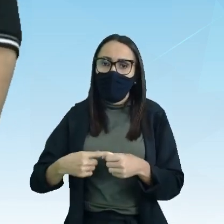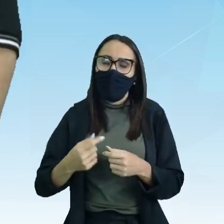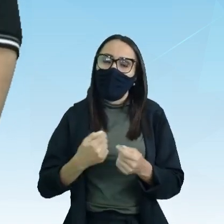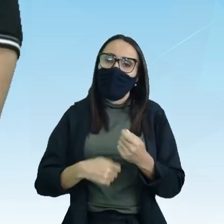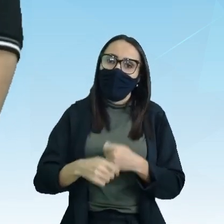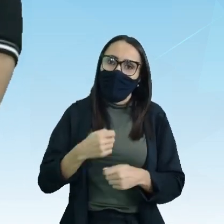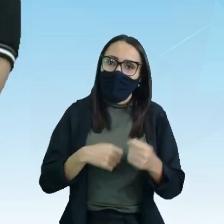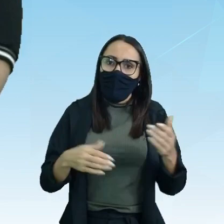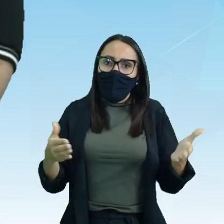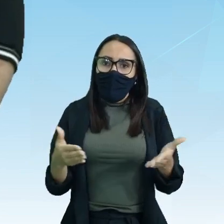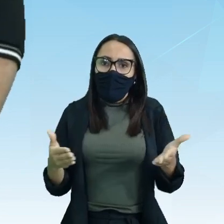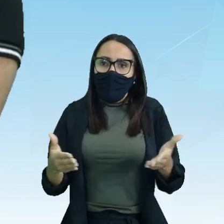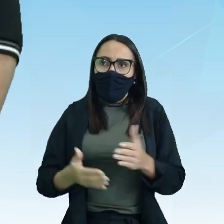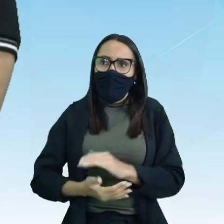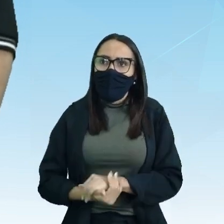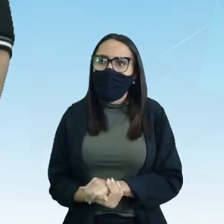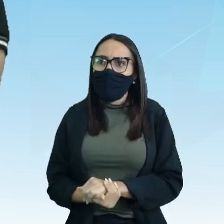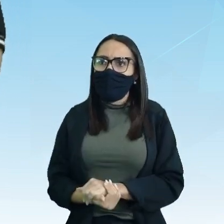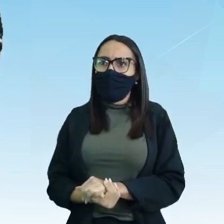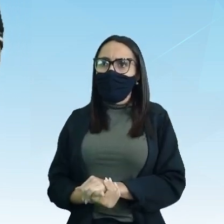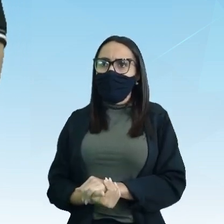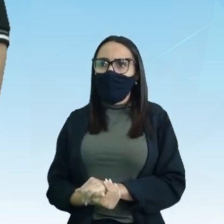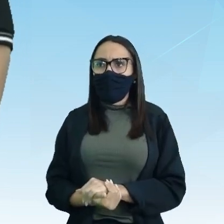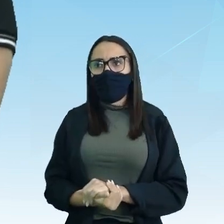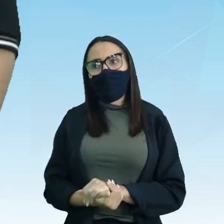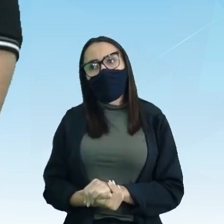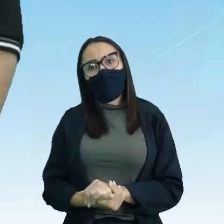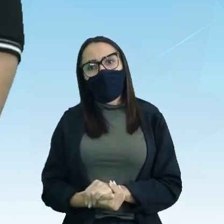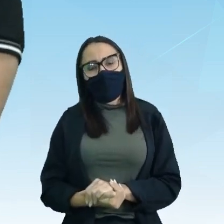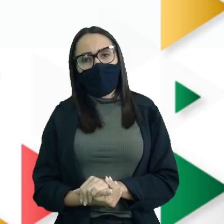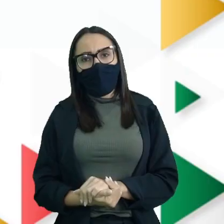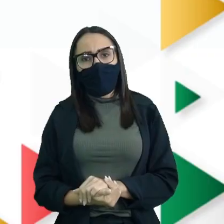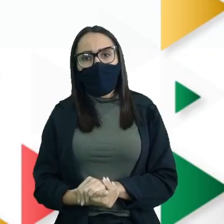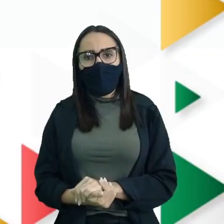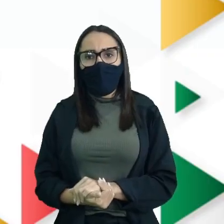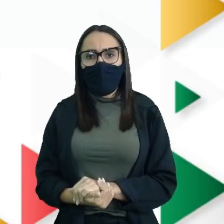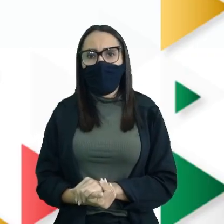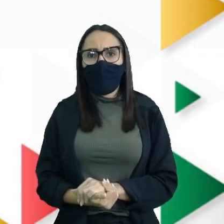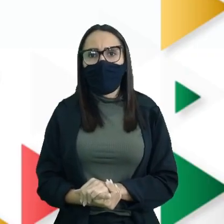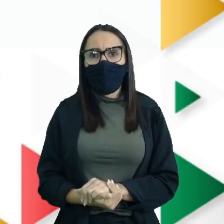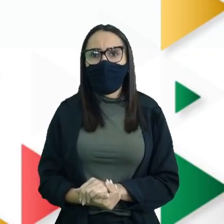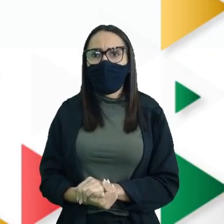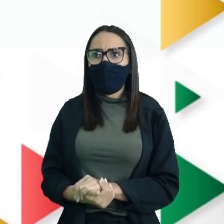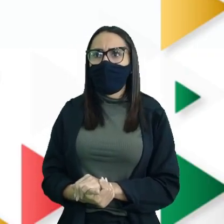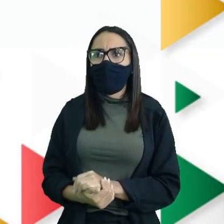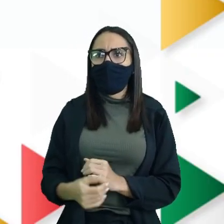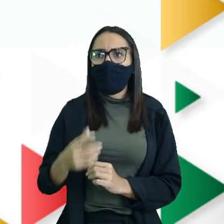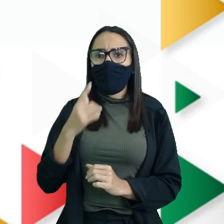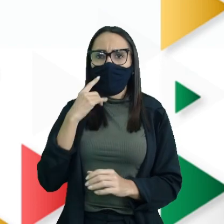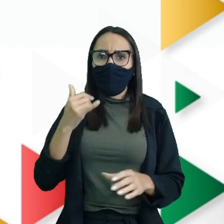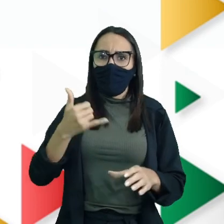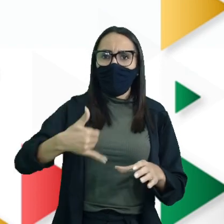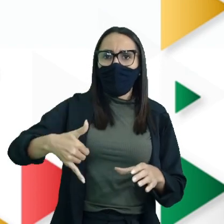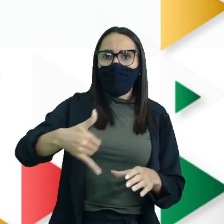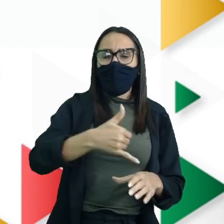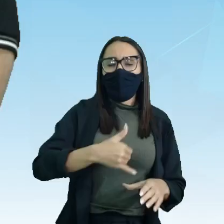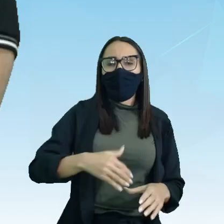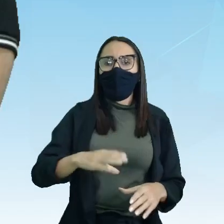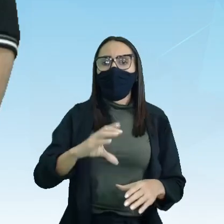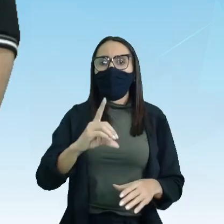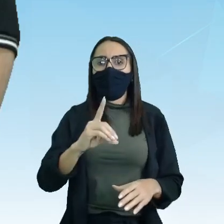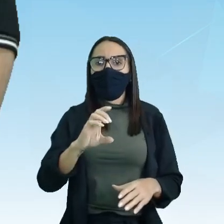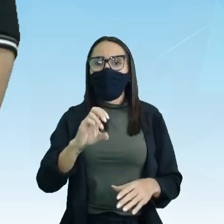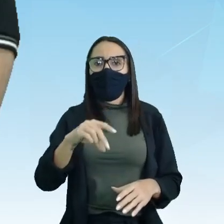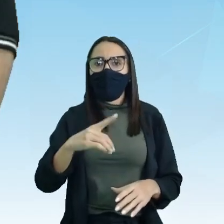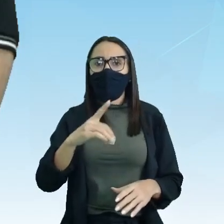comercializados aqui na nossa capital. Interessante, voltando aqui à questão dos produtos, há produtos que, por exemplo, óleo de dendê, que é mais típico na